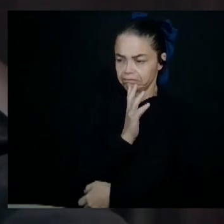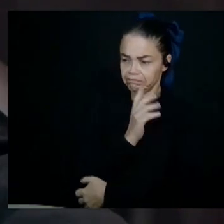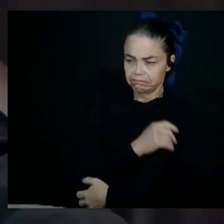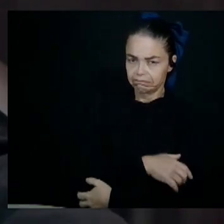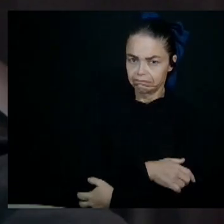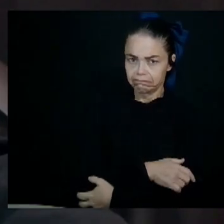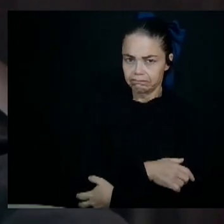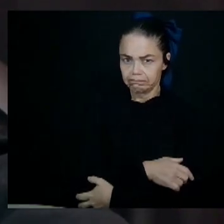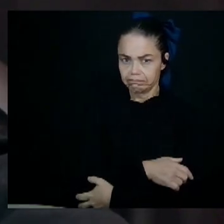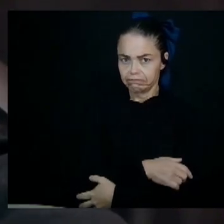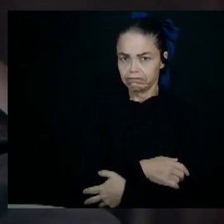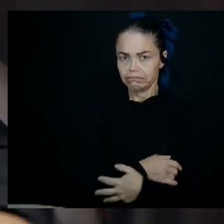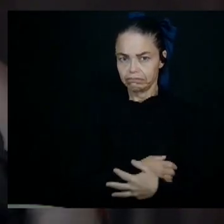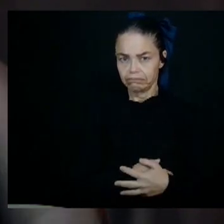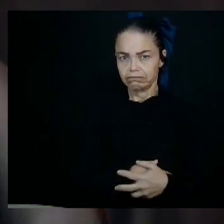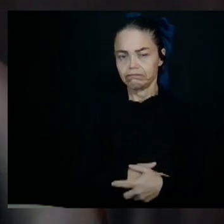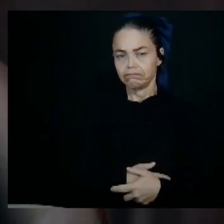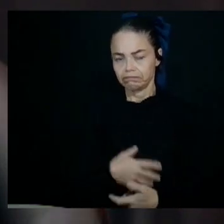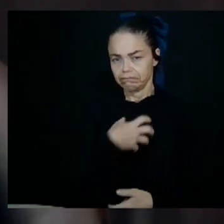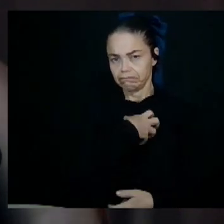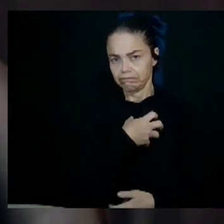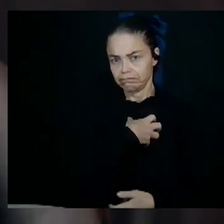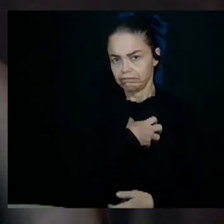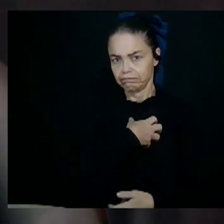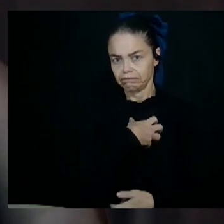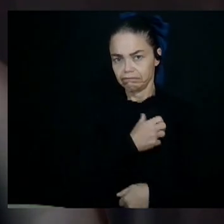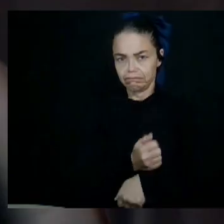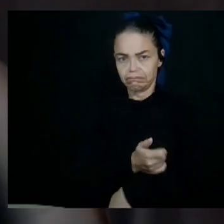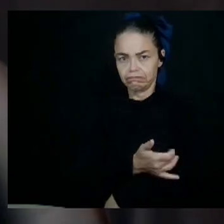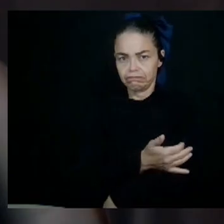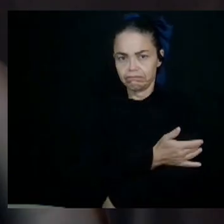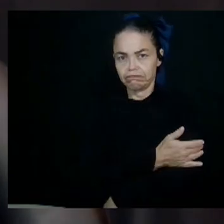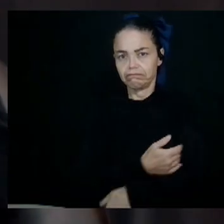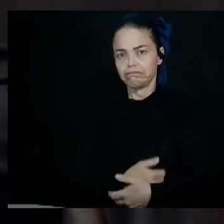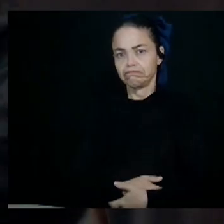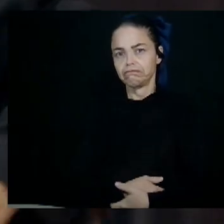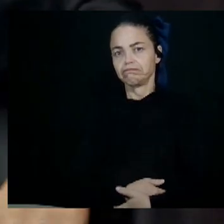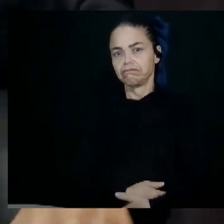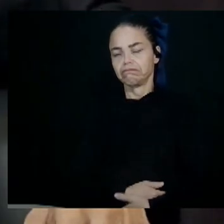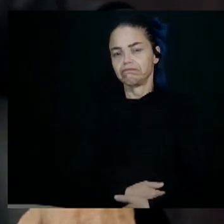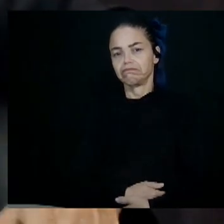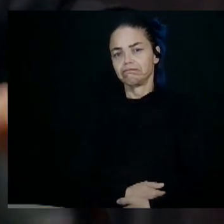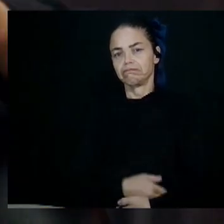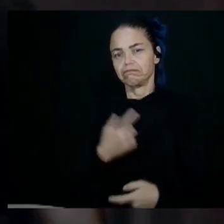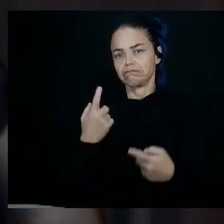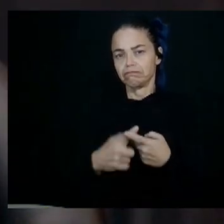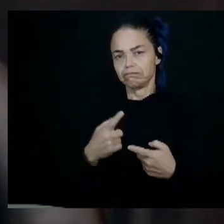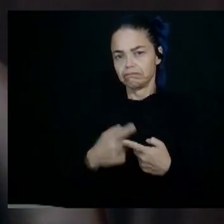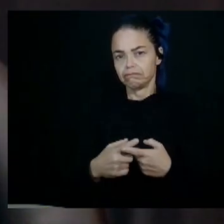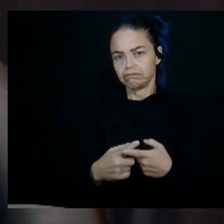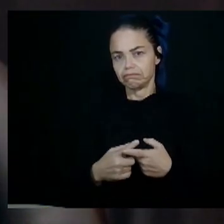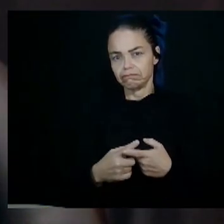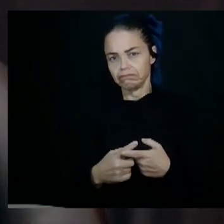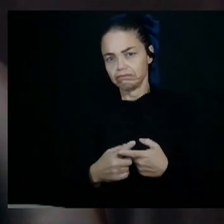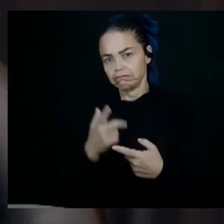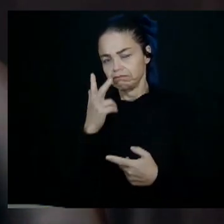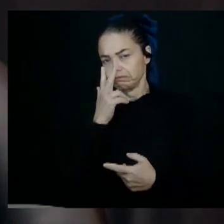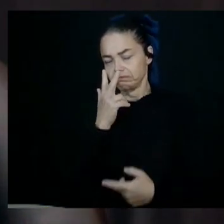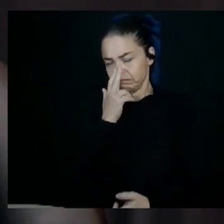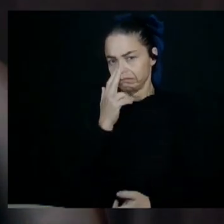Dali, assim, eu me arrepio, hoje não, eu estou suando, mas assim, eu me arrepiava, porque assim, parece que